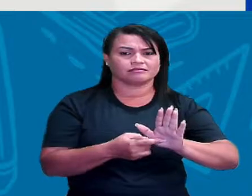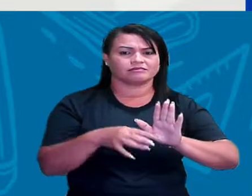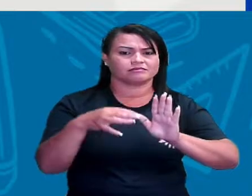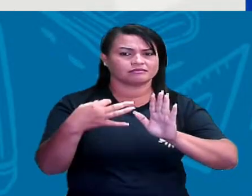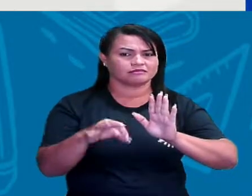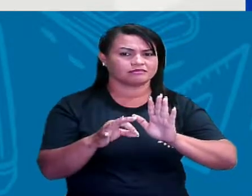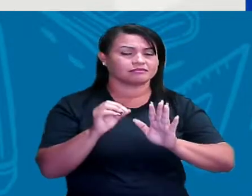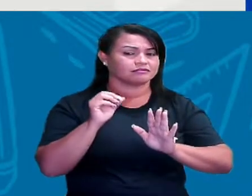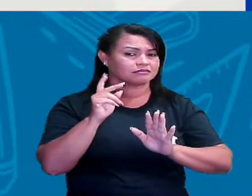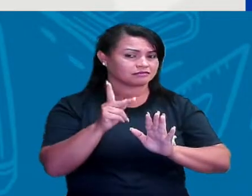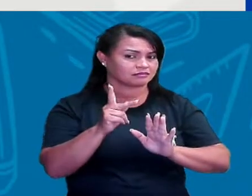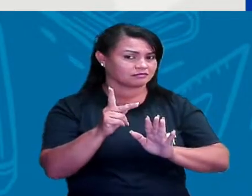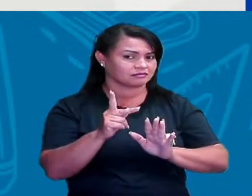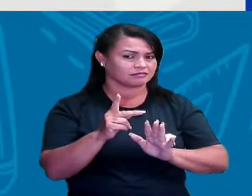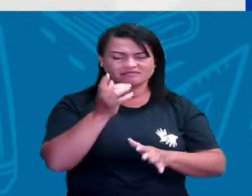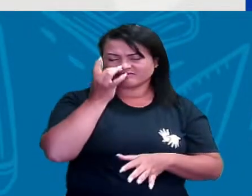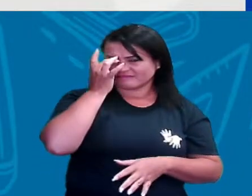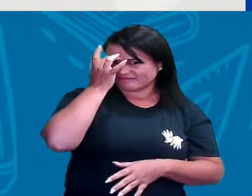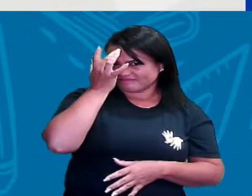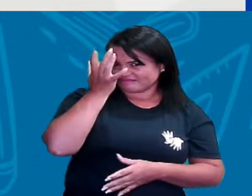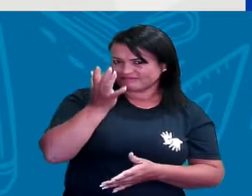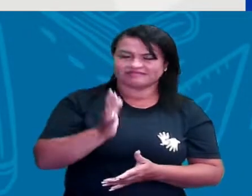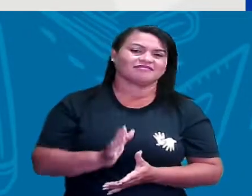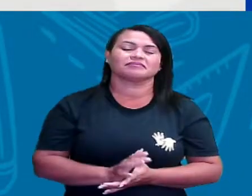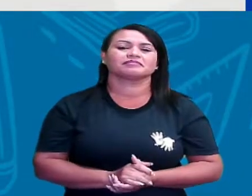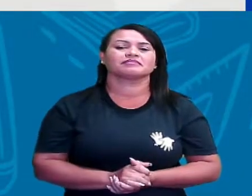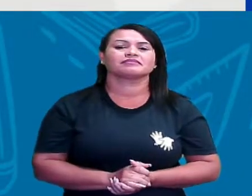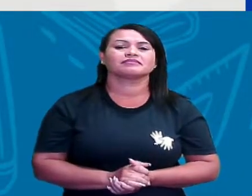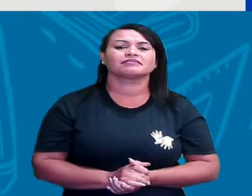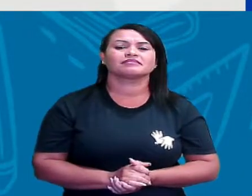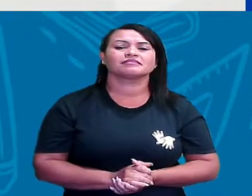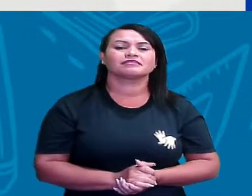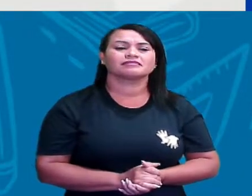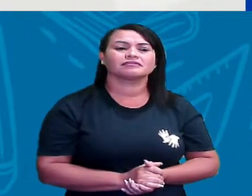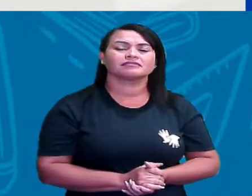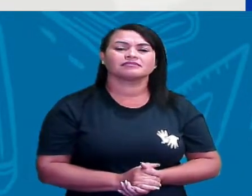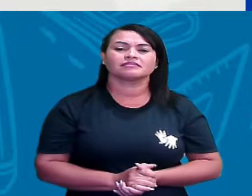representa, ok? Bem facinho até agora, né? Então, vamos lá.